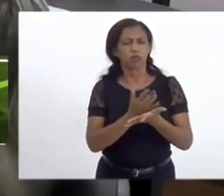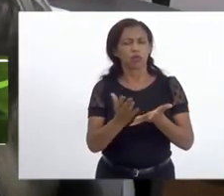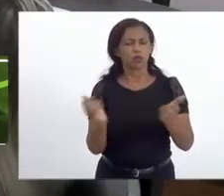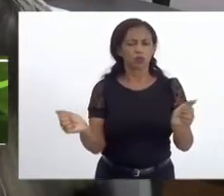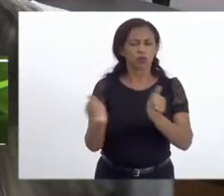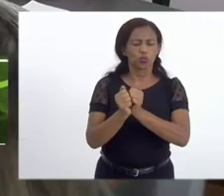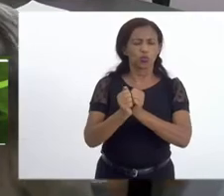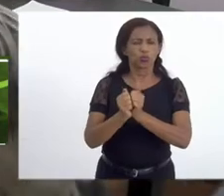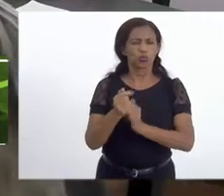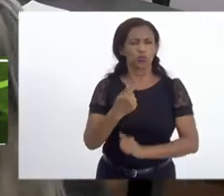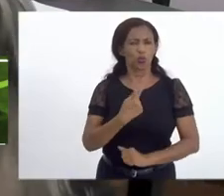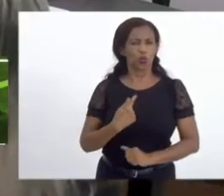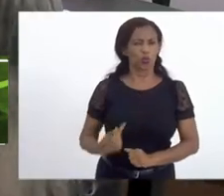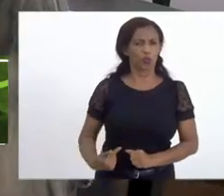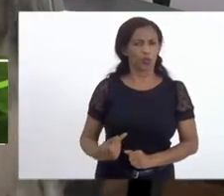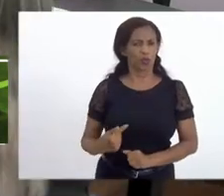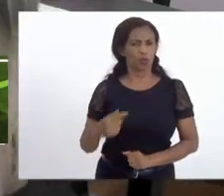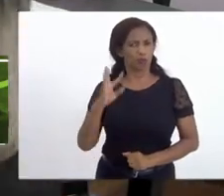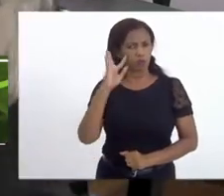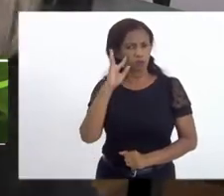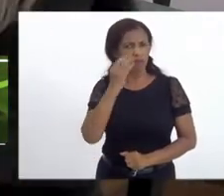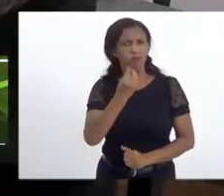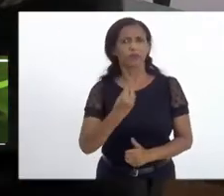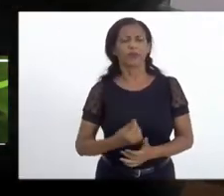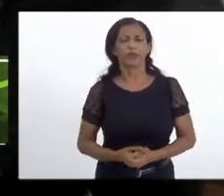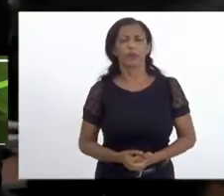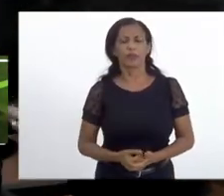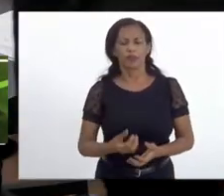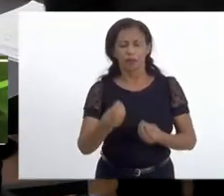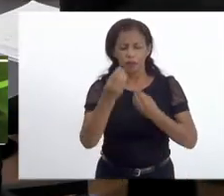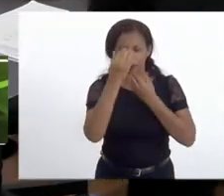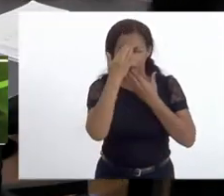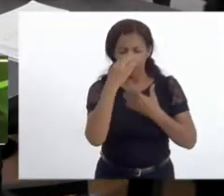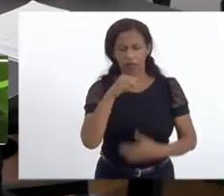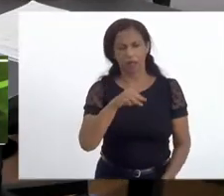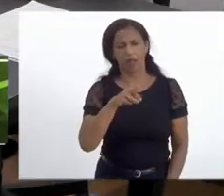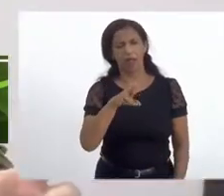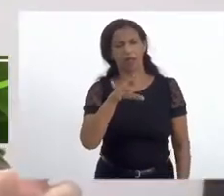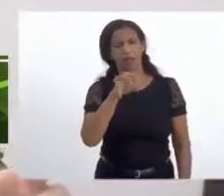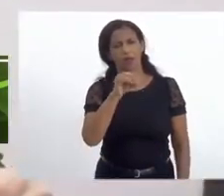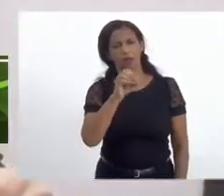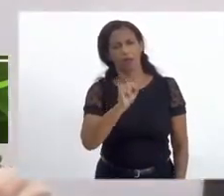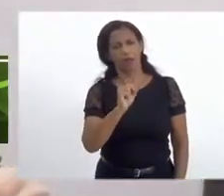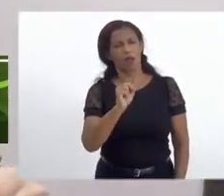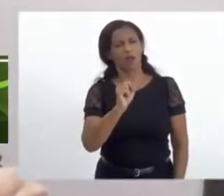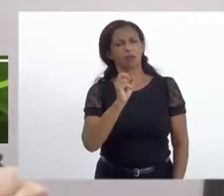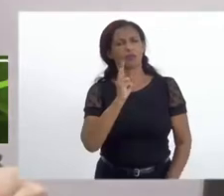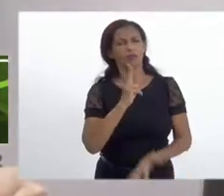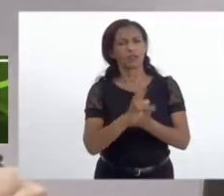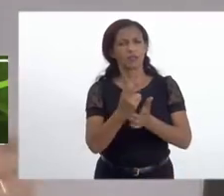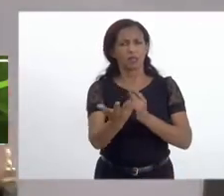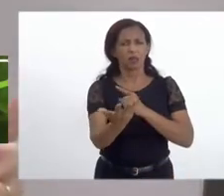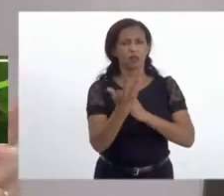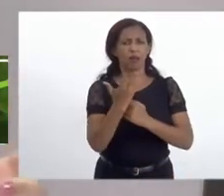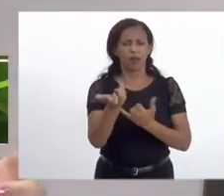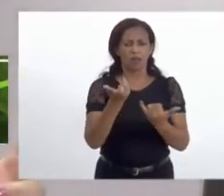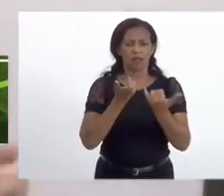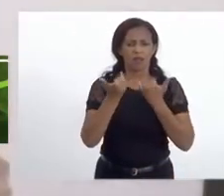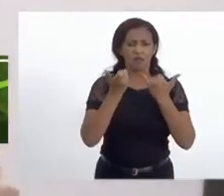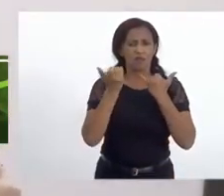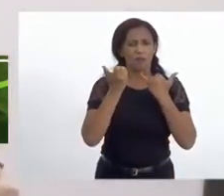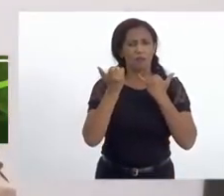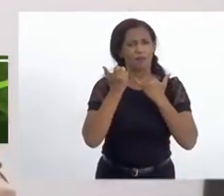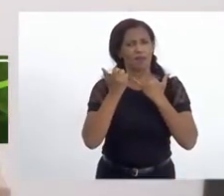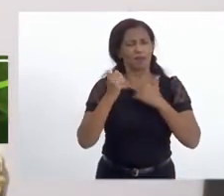do estado, tentar sanar. Então, assim, muito obrigado, Marcos. Você sempre nos abastece de informações positivas